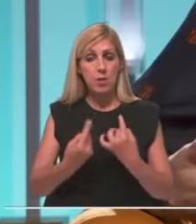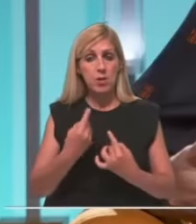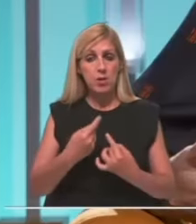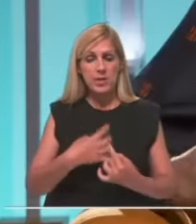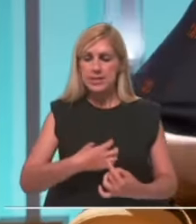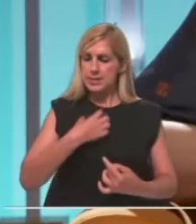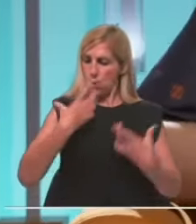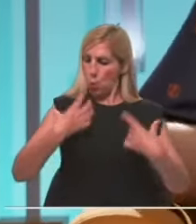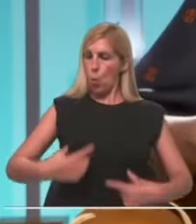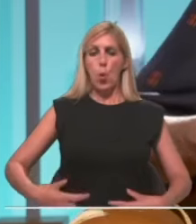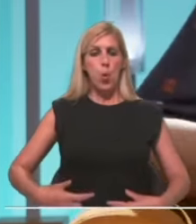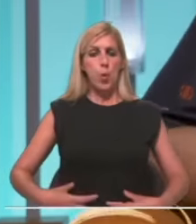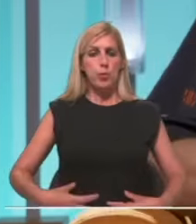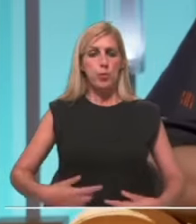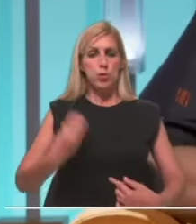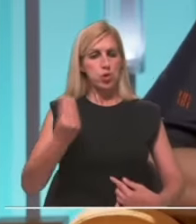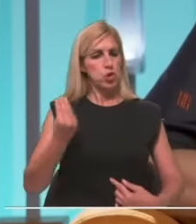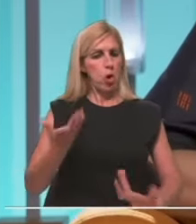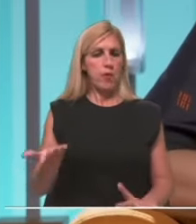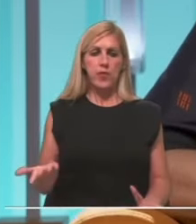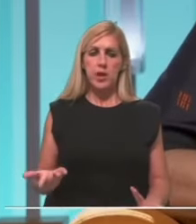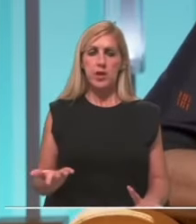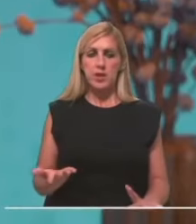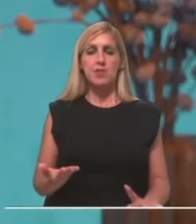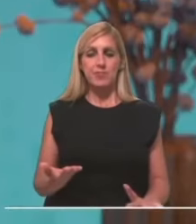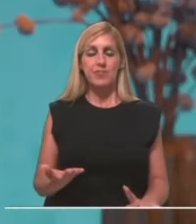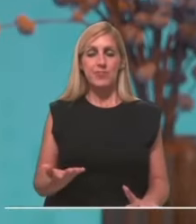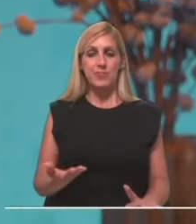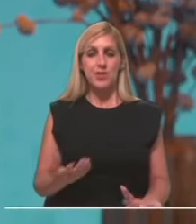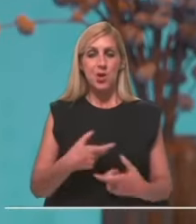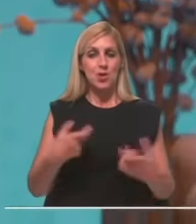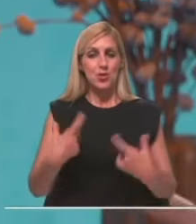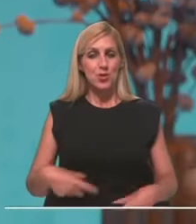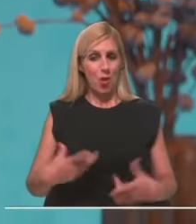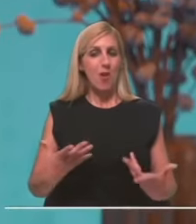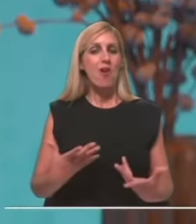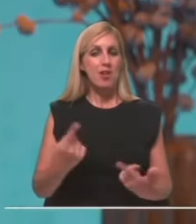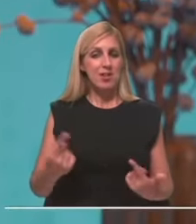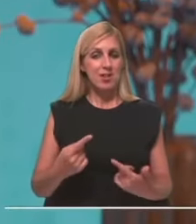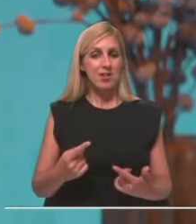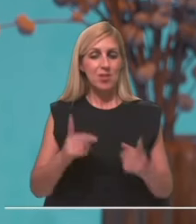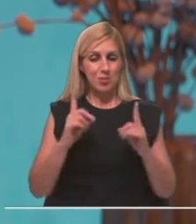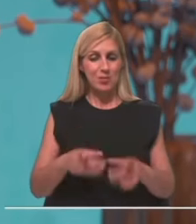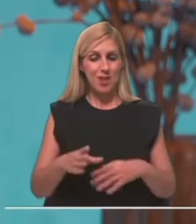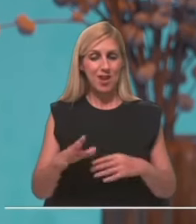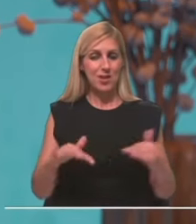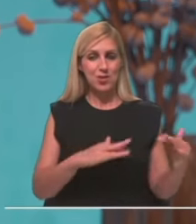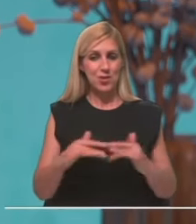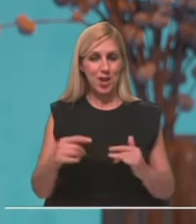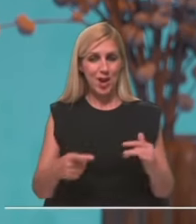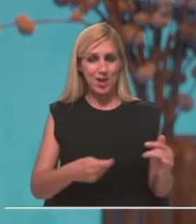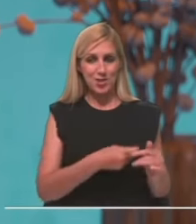estava... Porque é muito novinho aí... Era muito novo e o meu maior choque foi quando comecei a jogar nesse clube, quando houve a